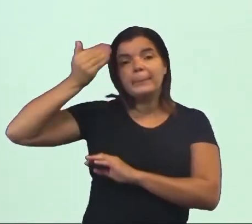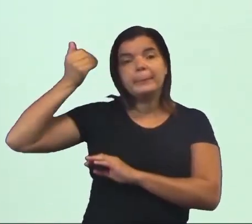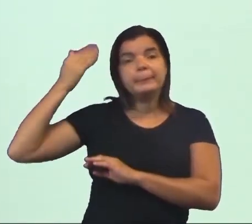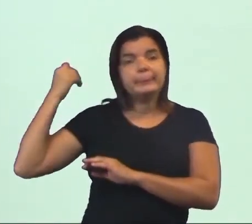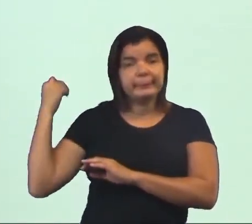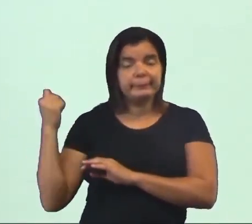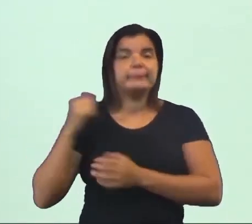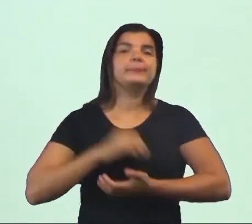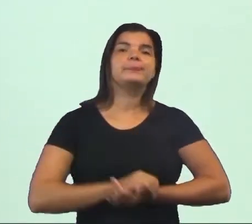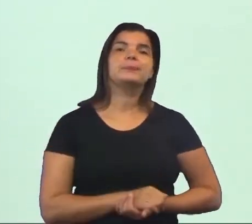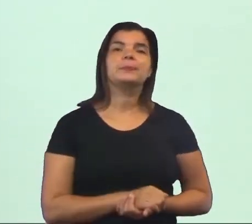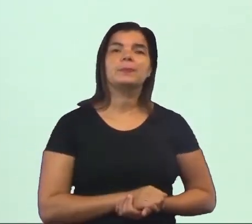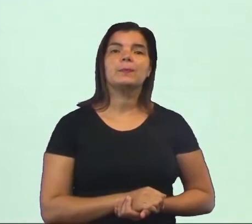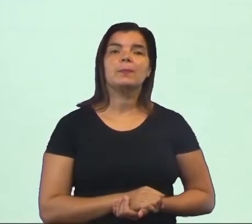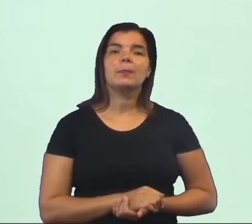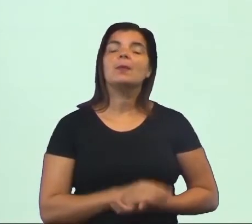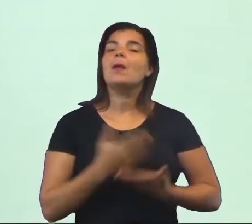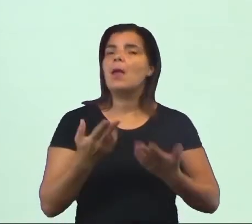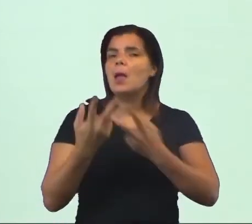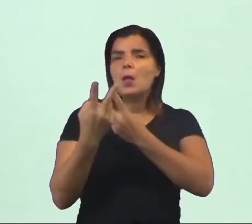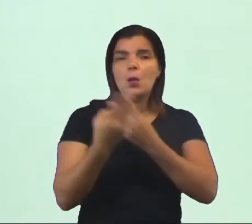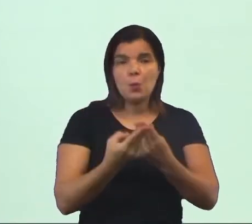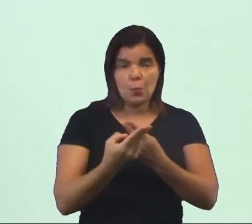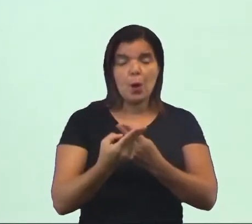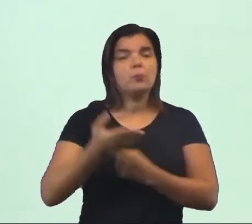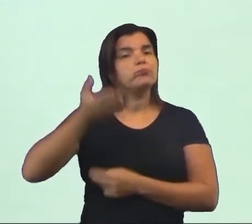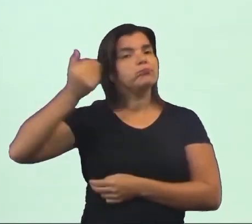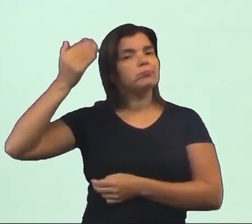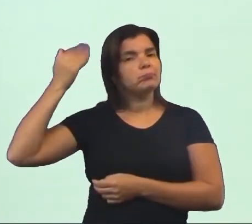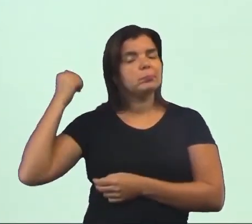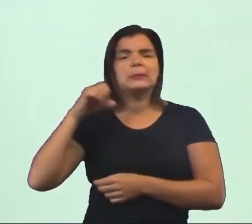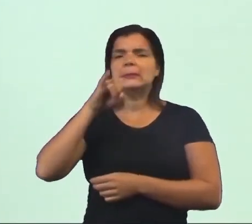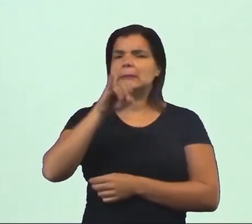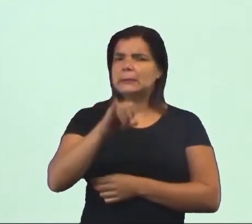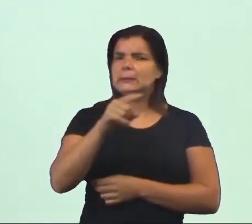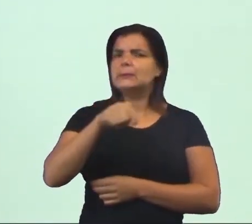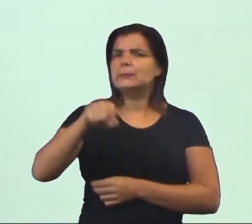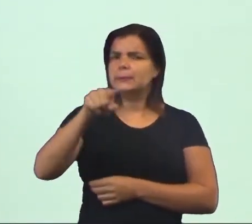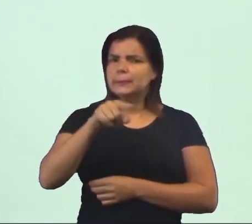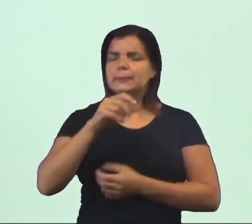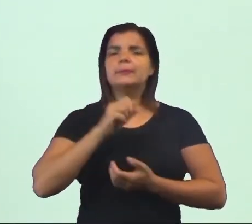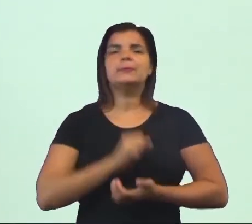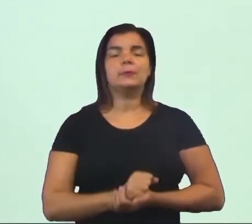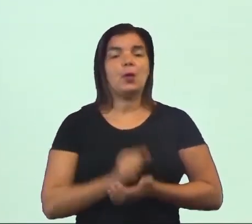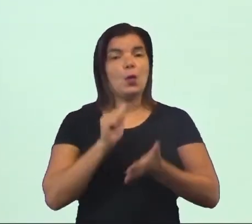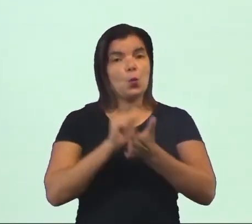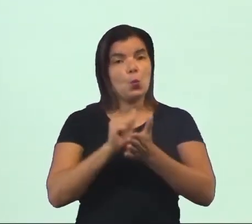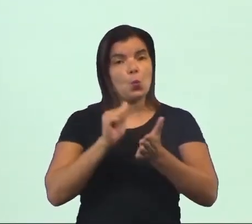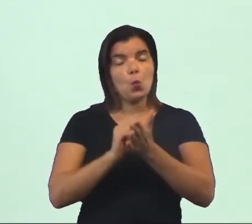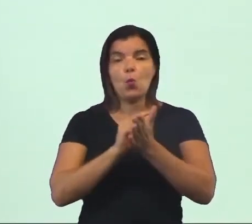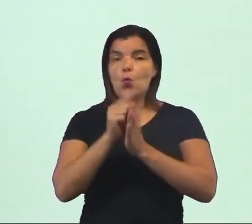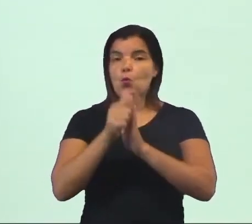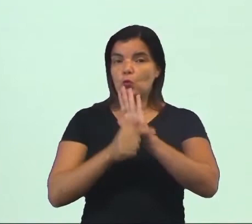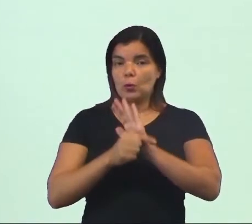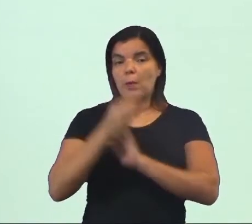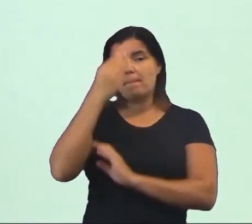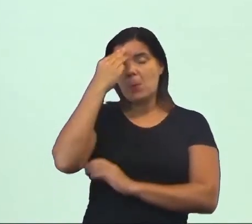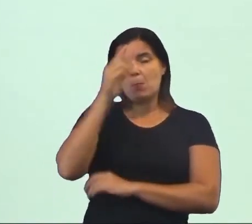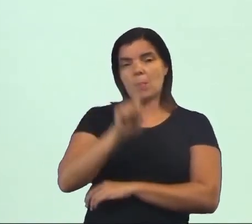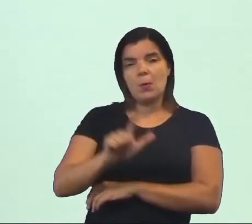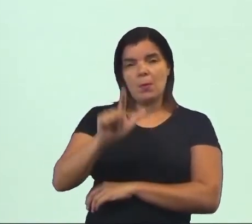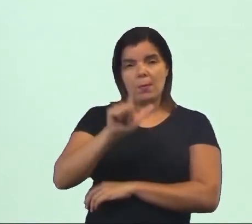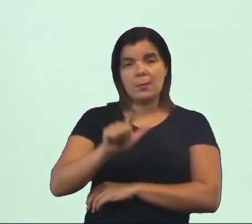chamamos, né, passado. É a mesma coisa que passado. Se você está escrevendo o gênero memórias